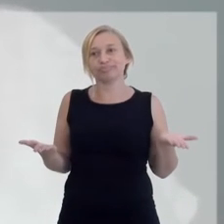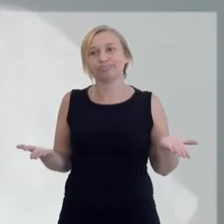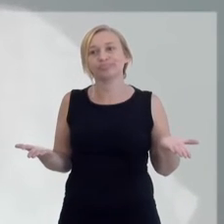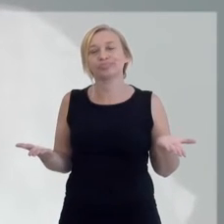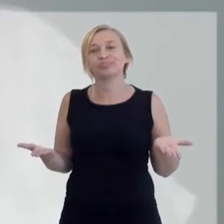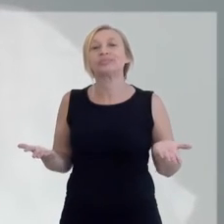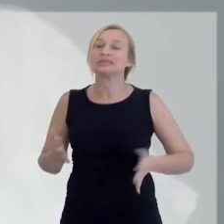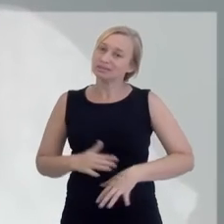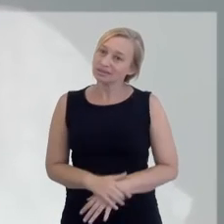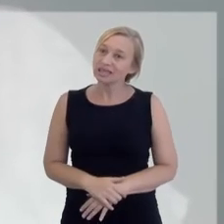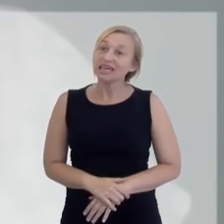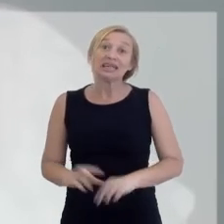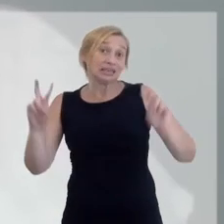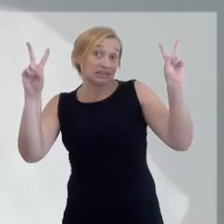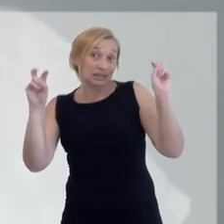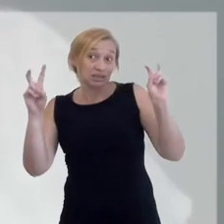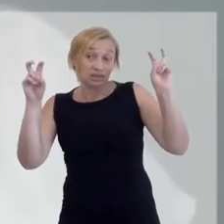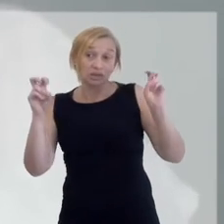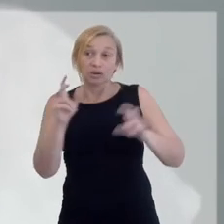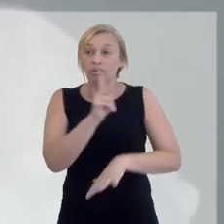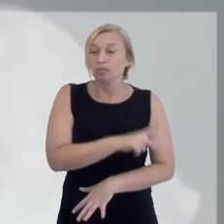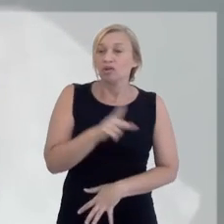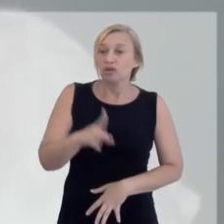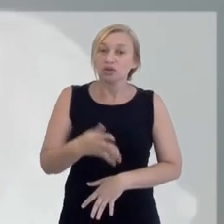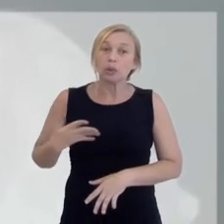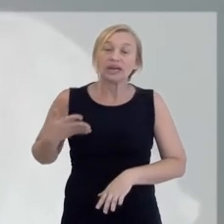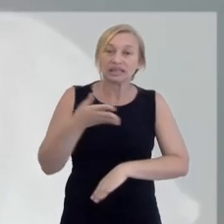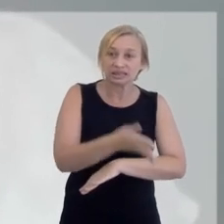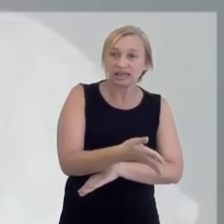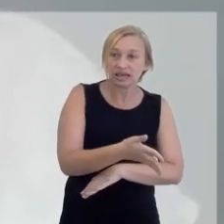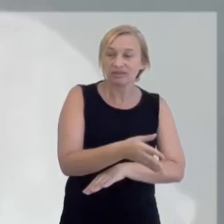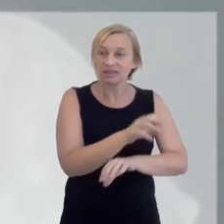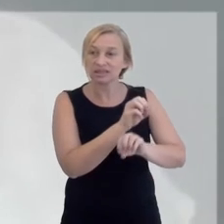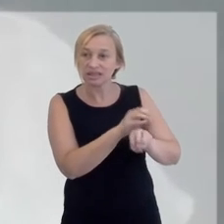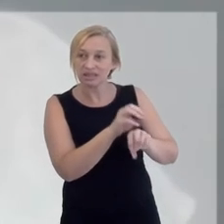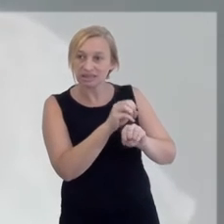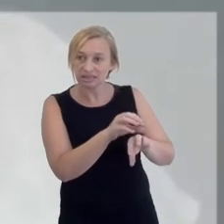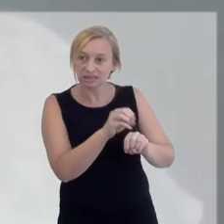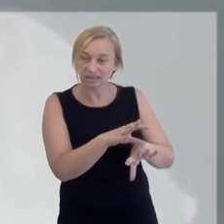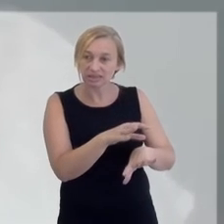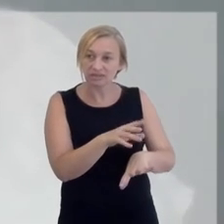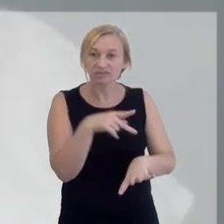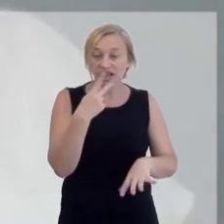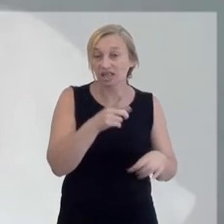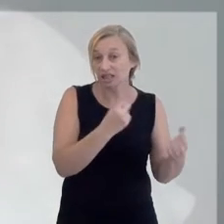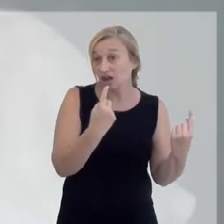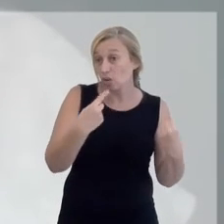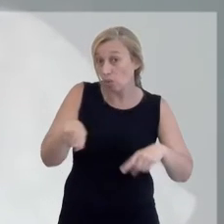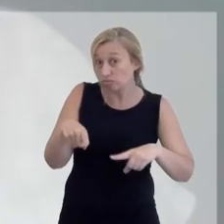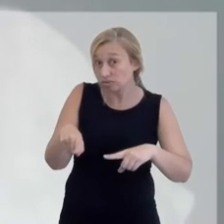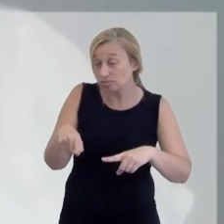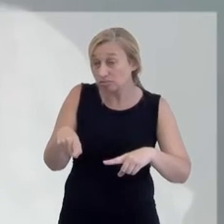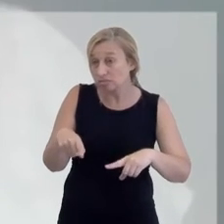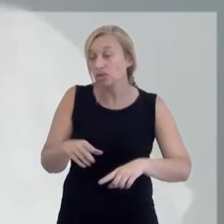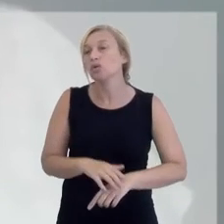Então, esse assunto, ou o professor entrava na sala falando que era contra,